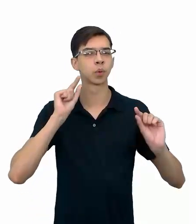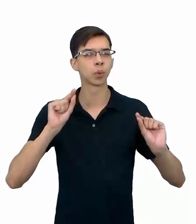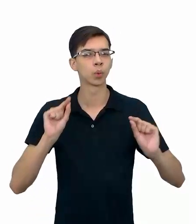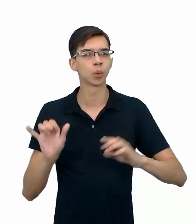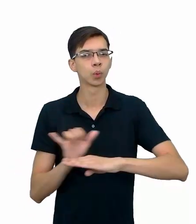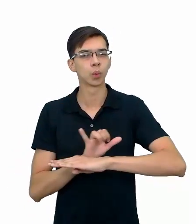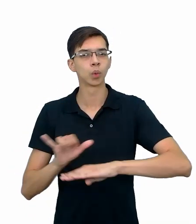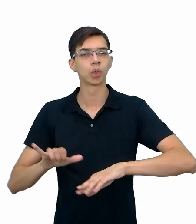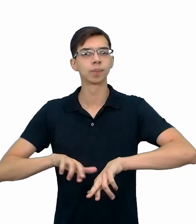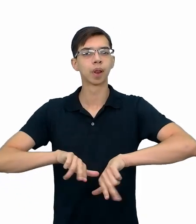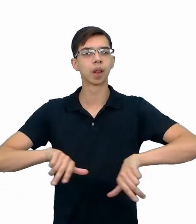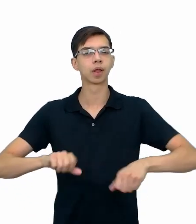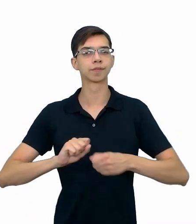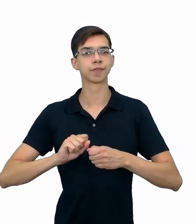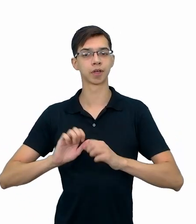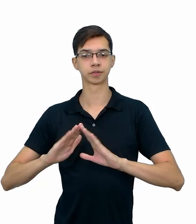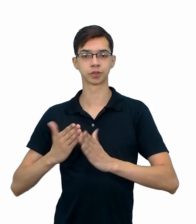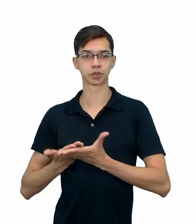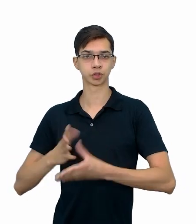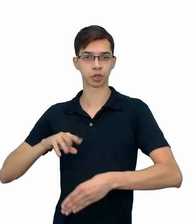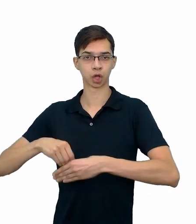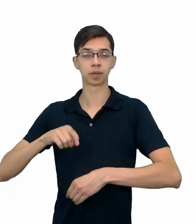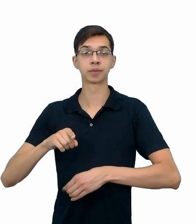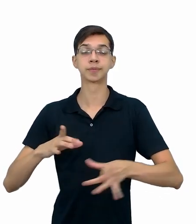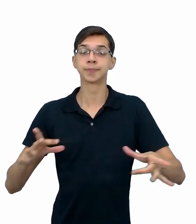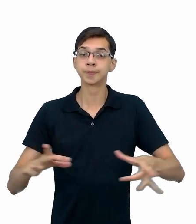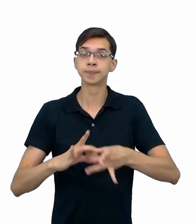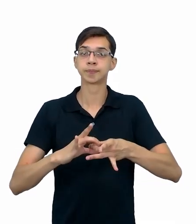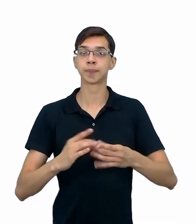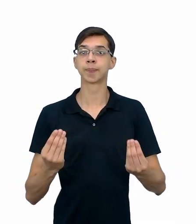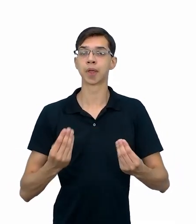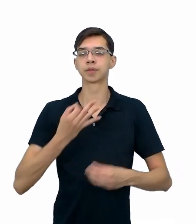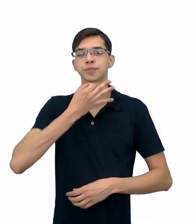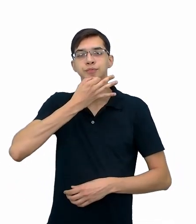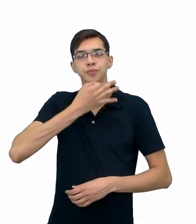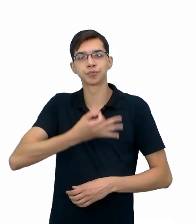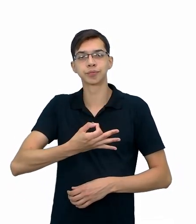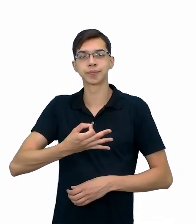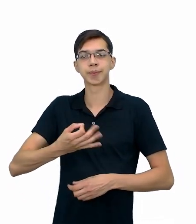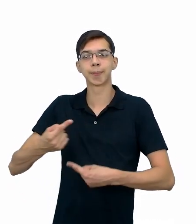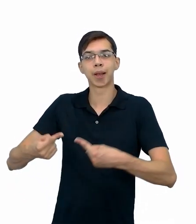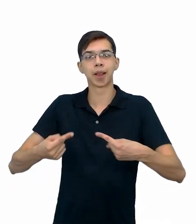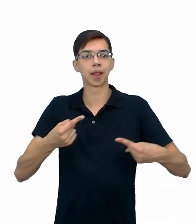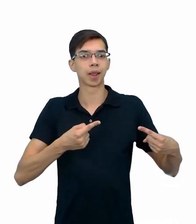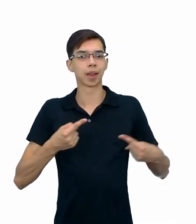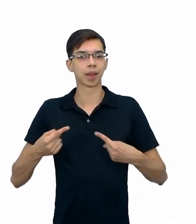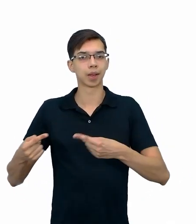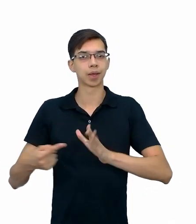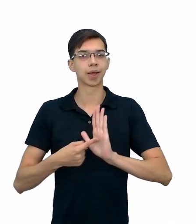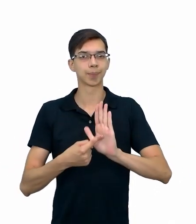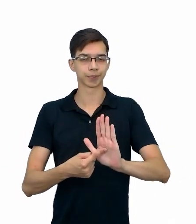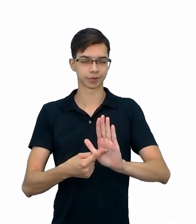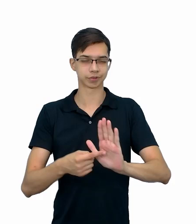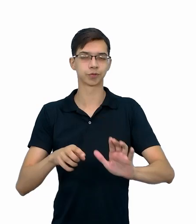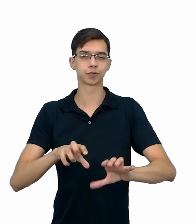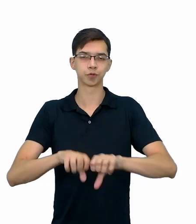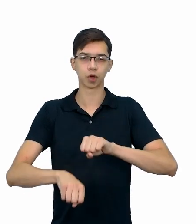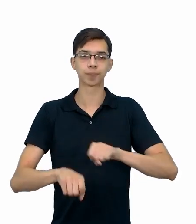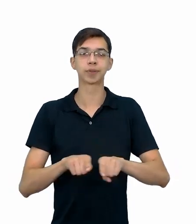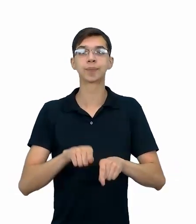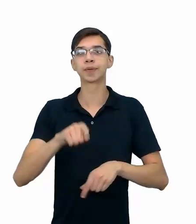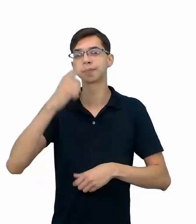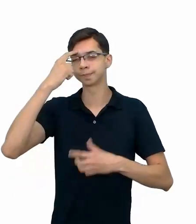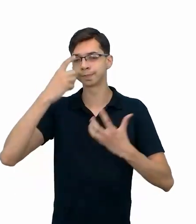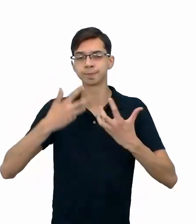que é reunir-se com seus pares para discutir a sugestão apresentadas nessa formação. Depois, refletir de que maneira, né, poderia